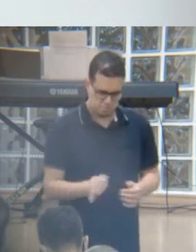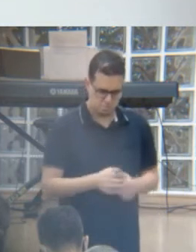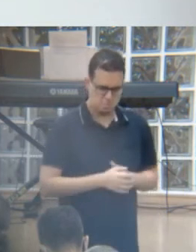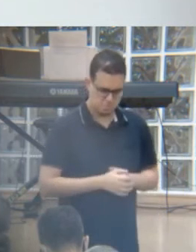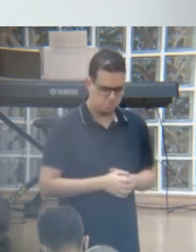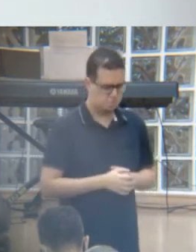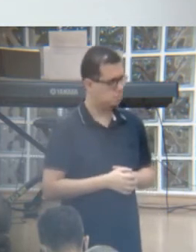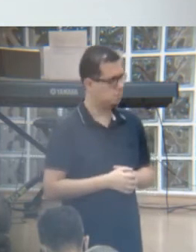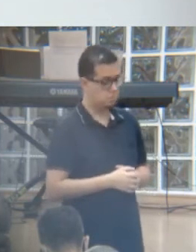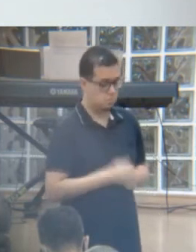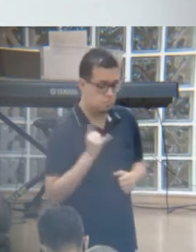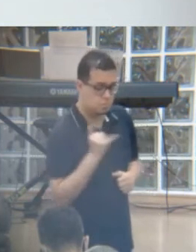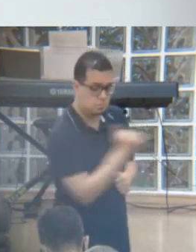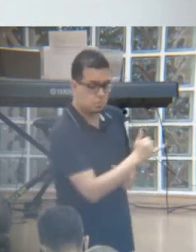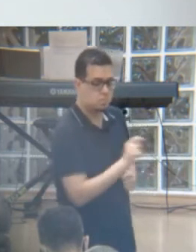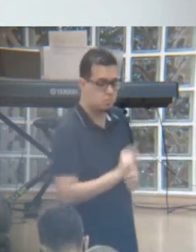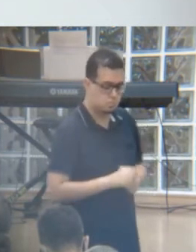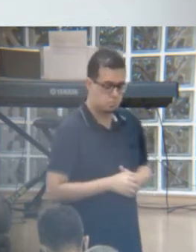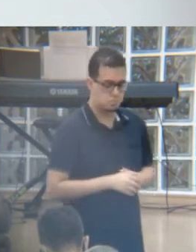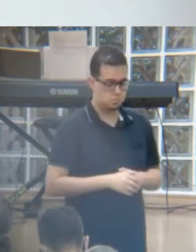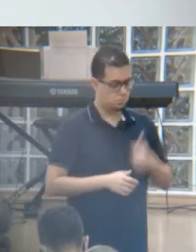Ele diz: